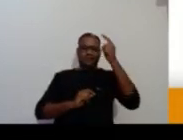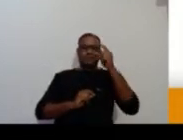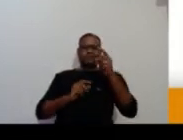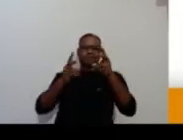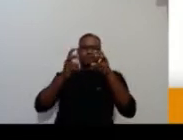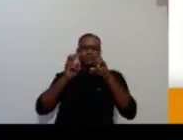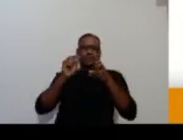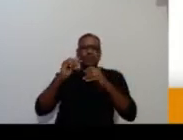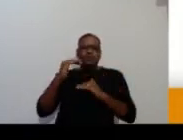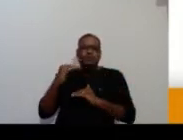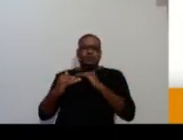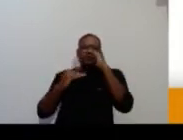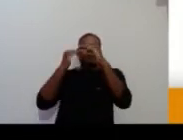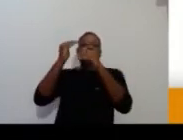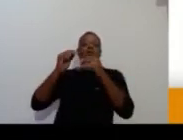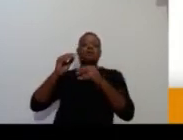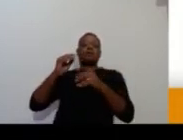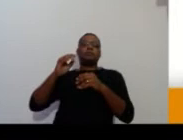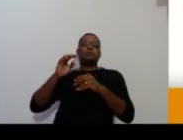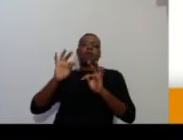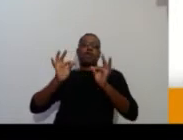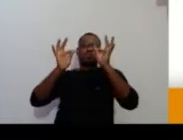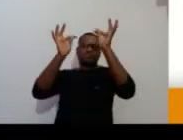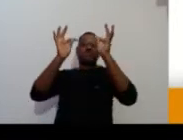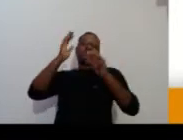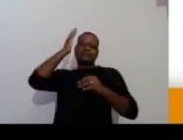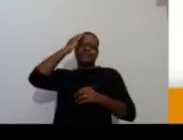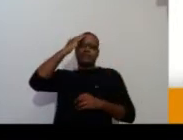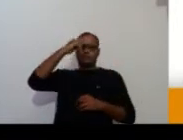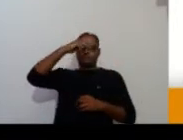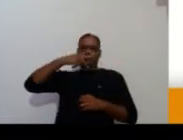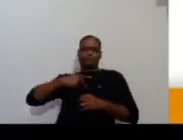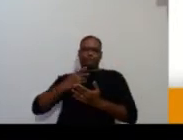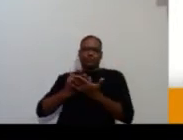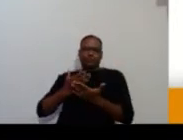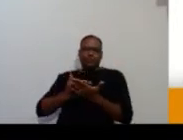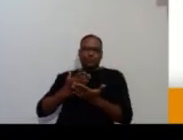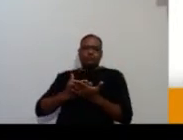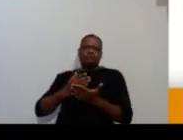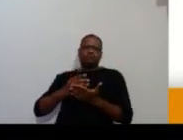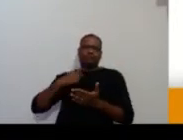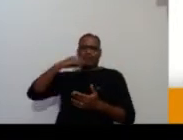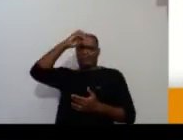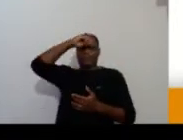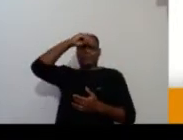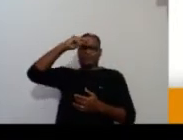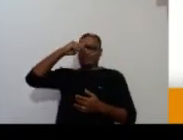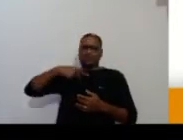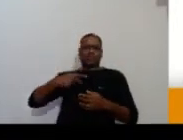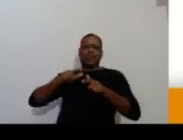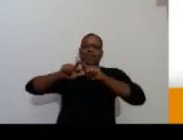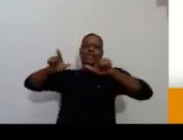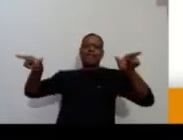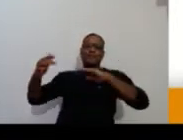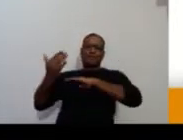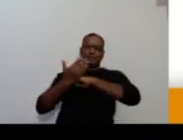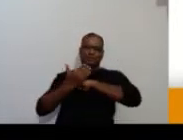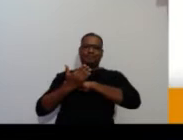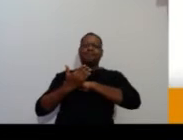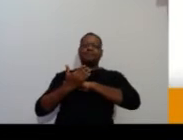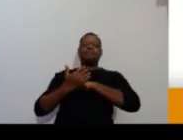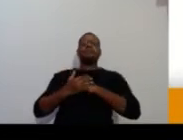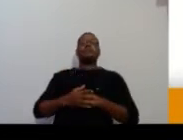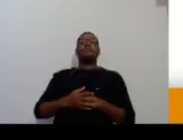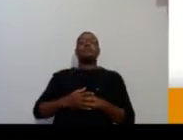estudar e aprender sozinho, sem a ajuda de um professor. Então, surge a eutagogia. Muita gente não conhece esse termo ainda, porque